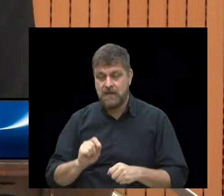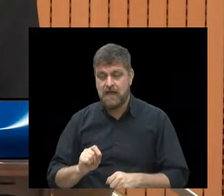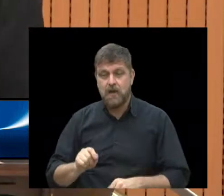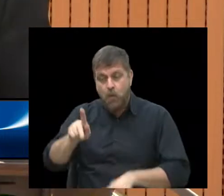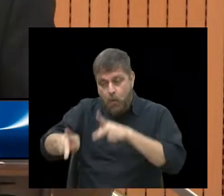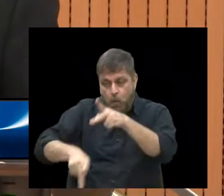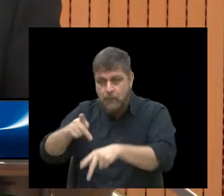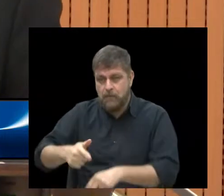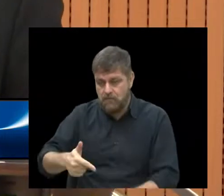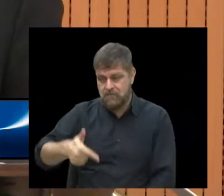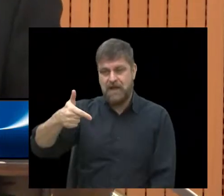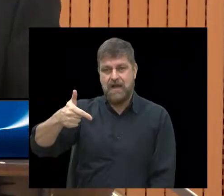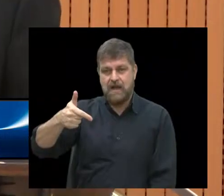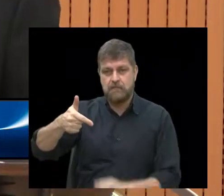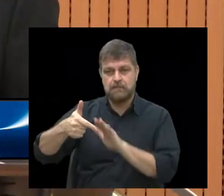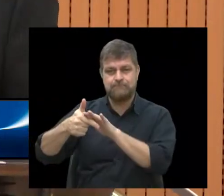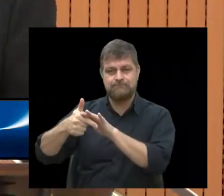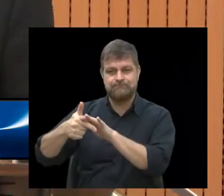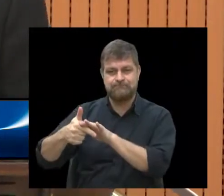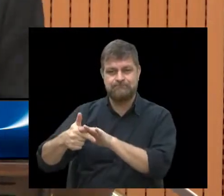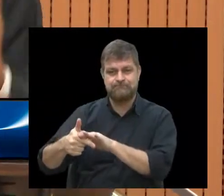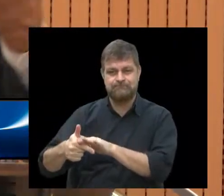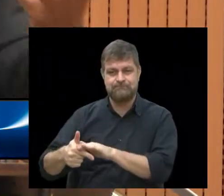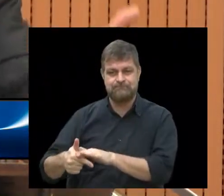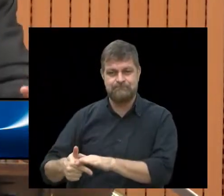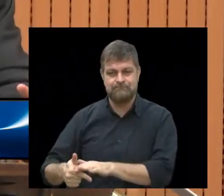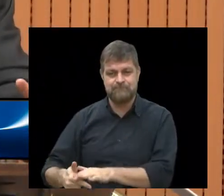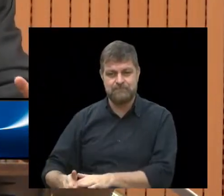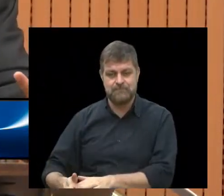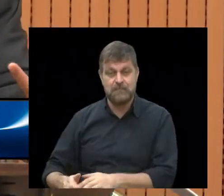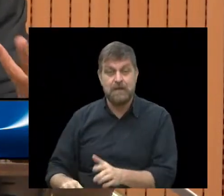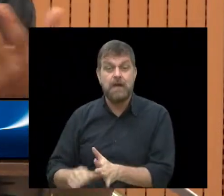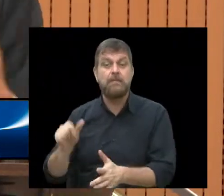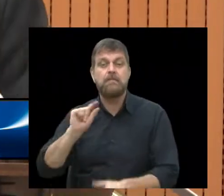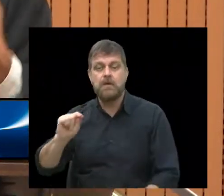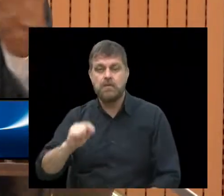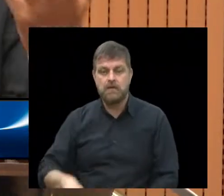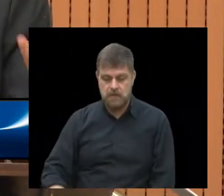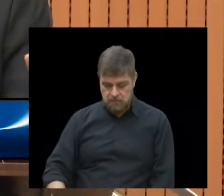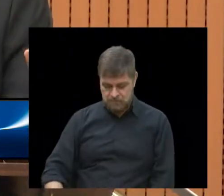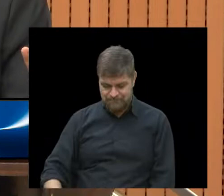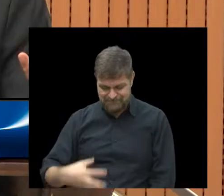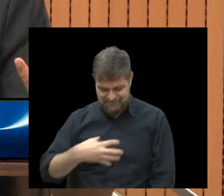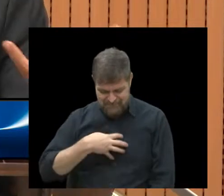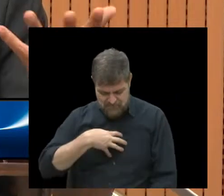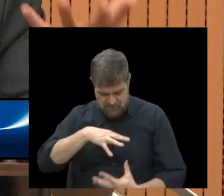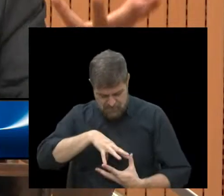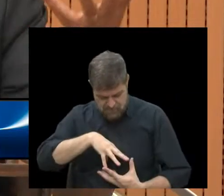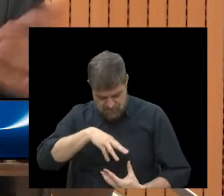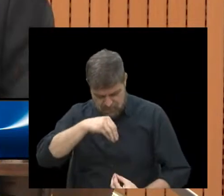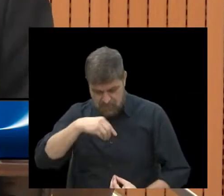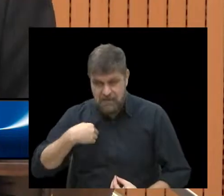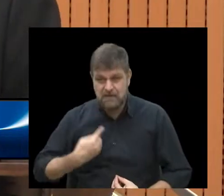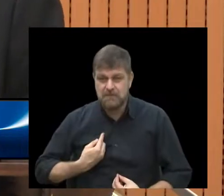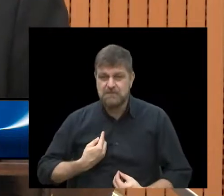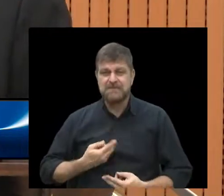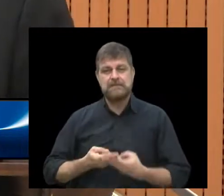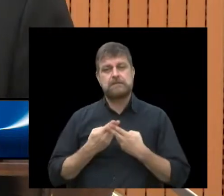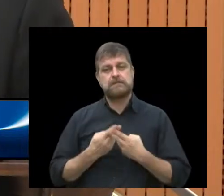sociedade. Desarmarmos em todos os sentidos. Primeiro, no espírito. As pessoas precisam ser mais